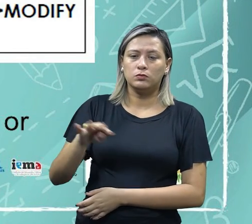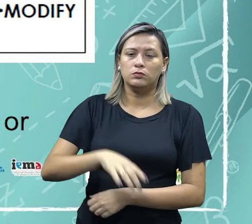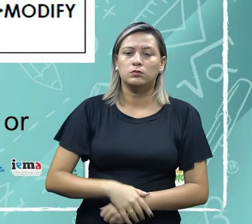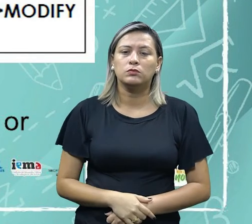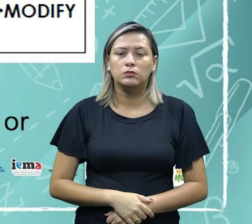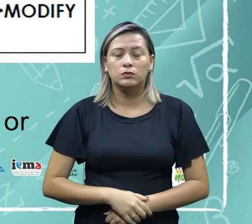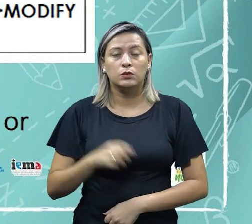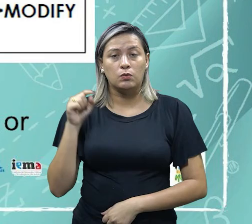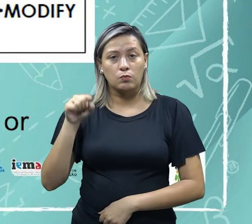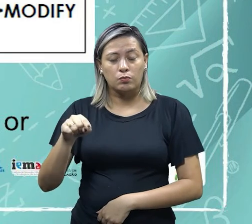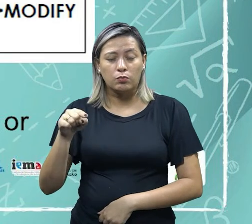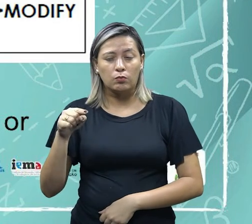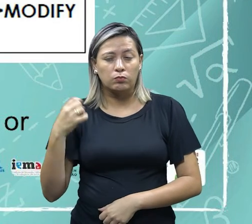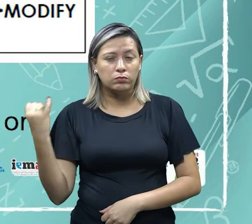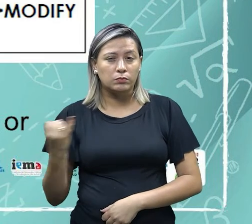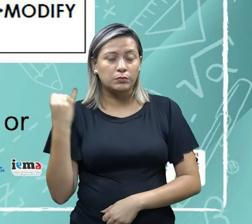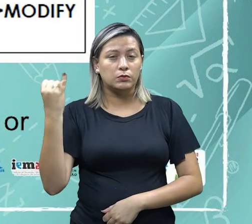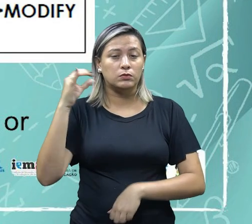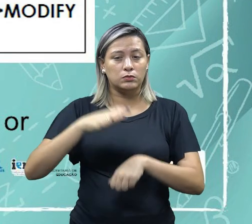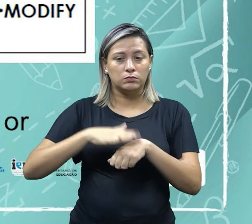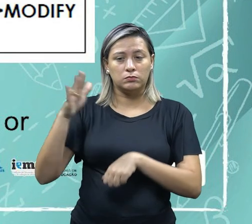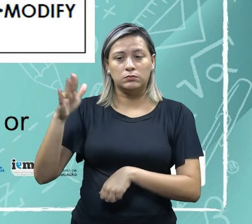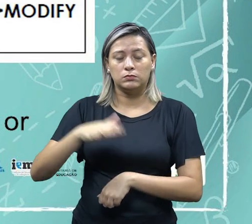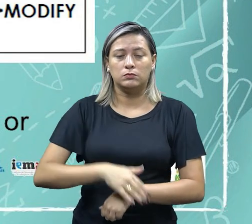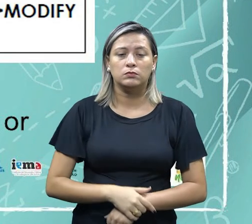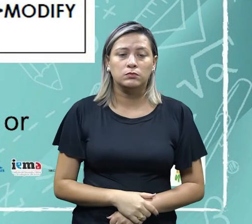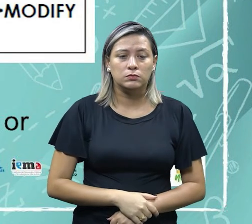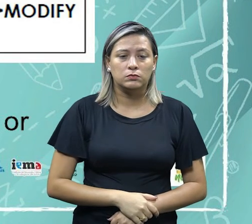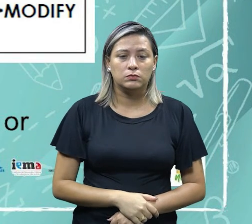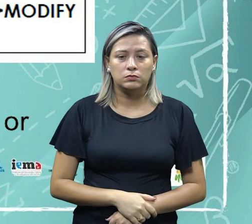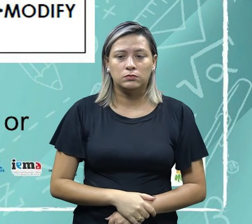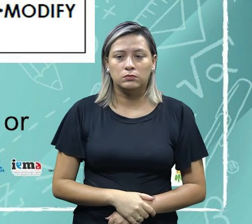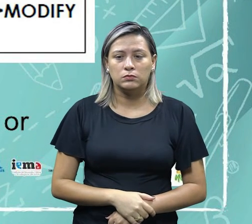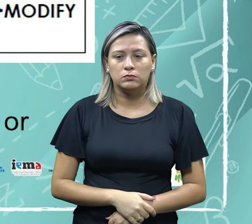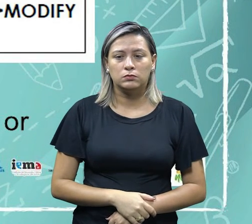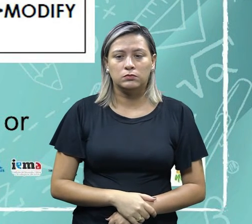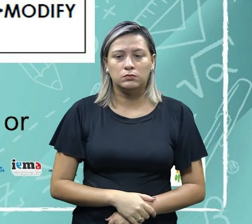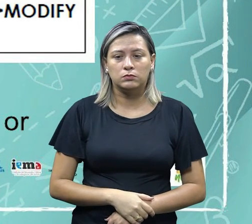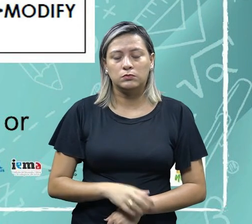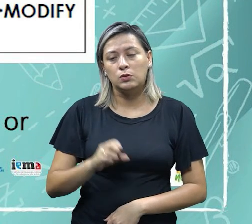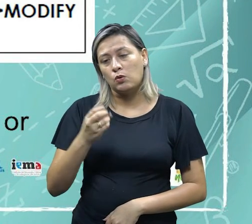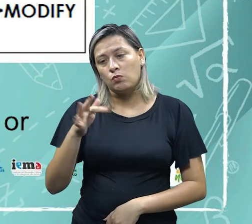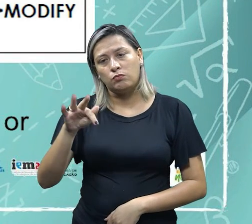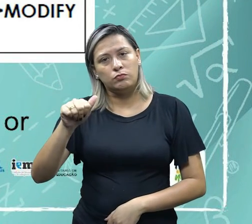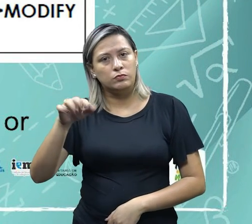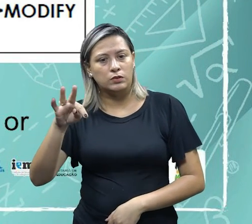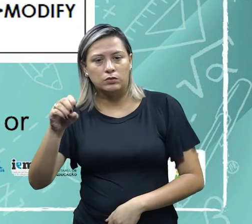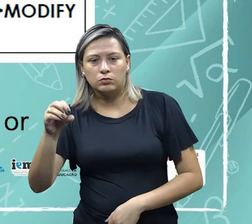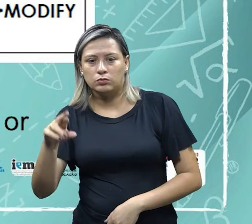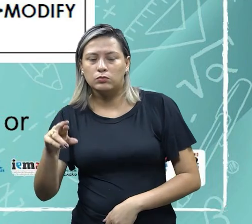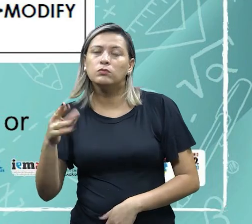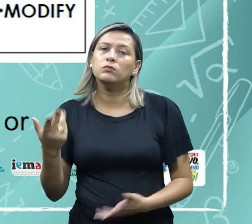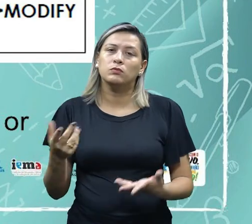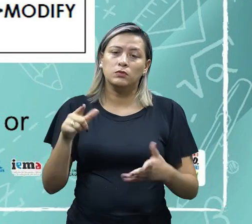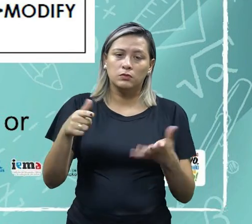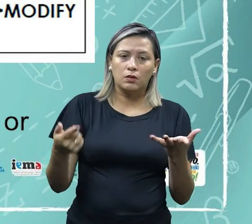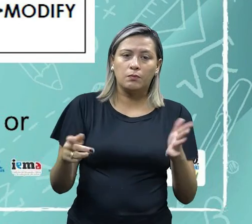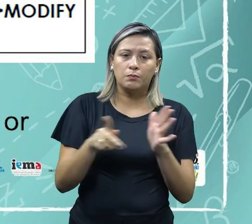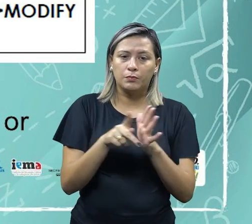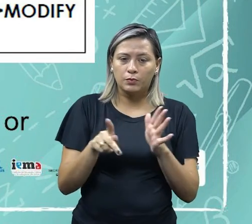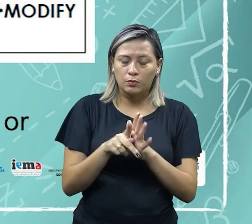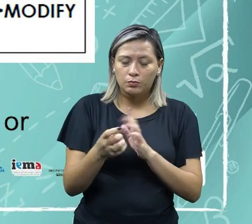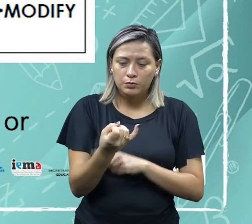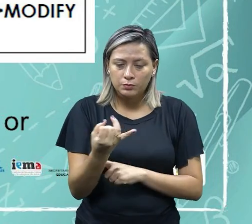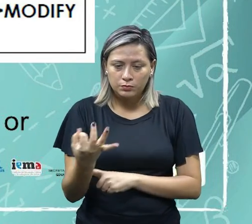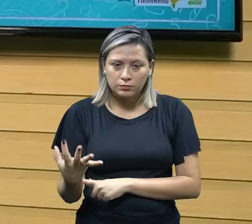vai selecionar o primeiro ponto, ou o ponto mais importante. Specific Scale, ou fator, você vai especificar